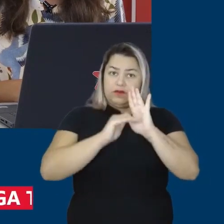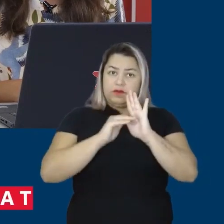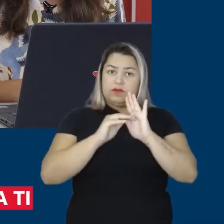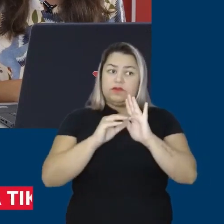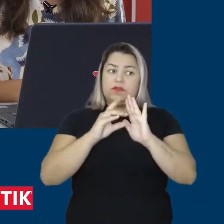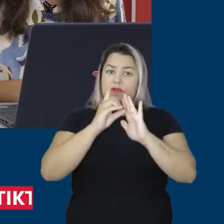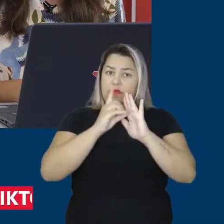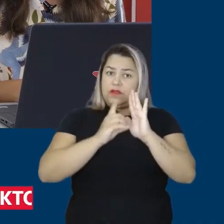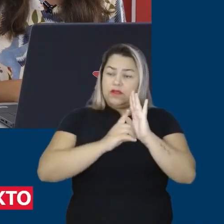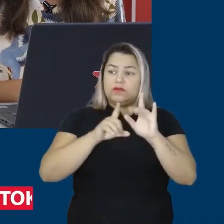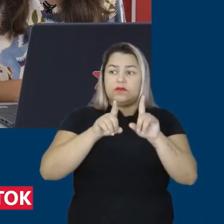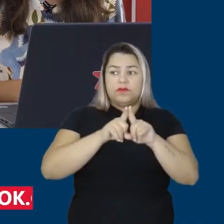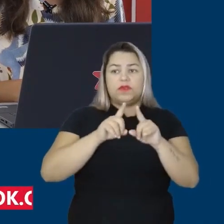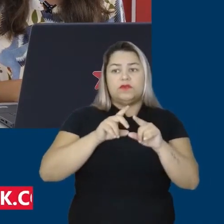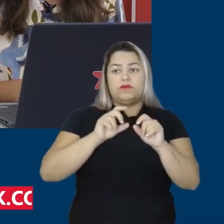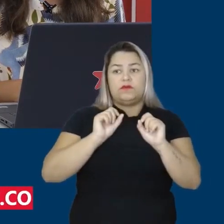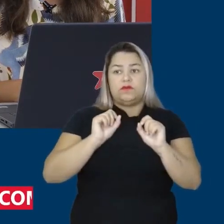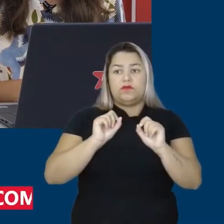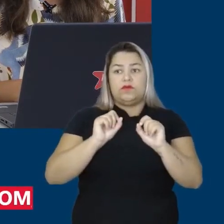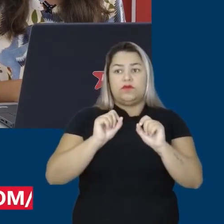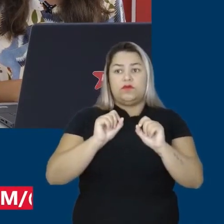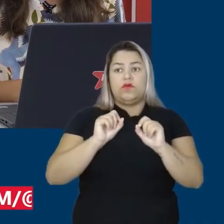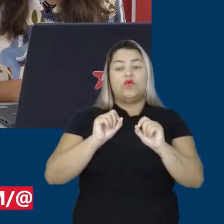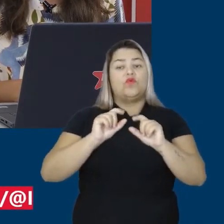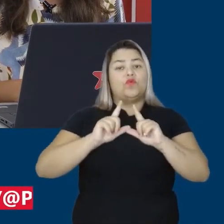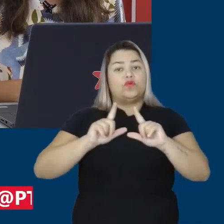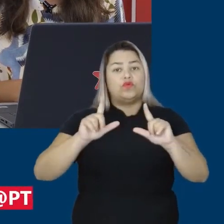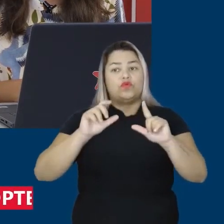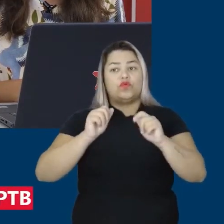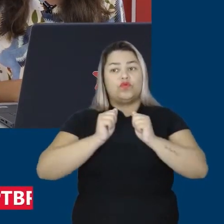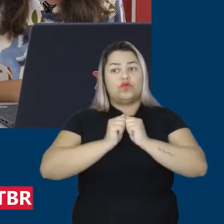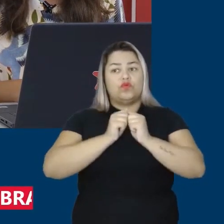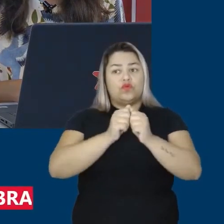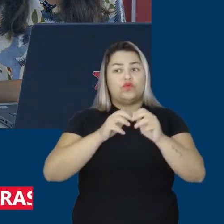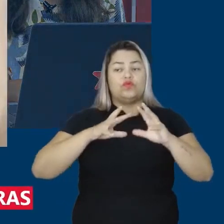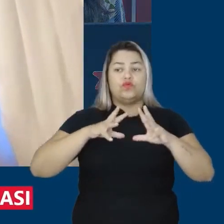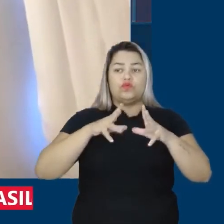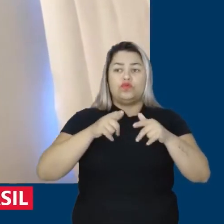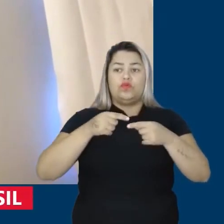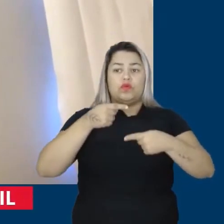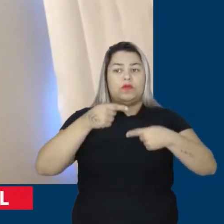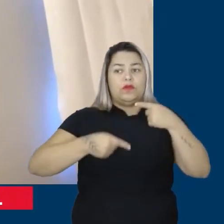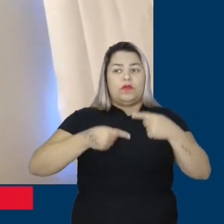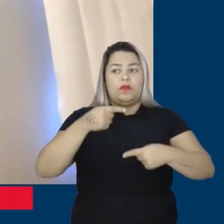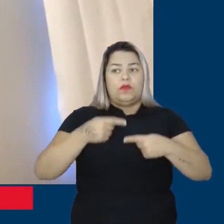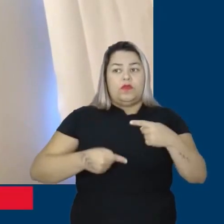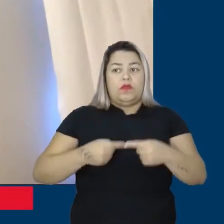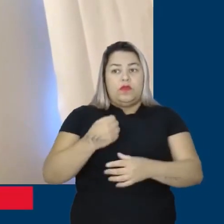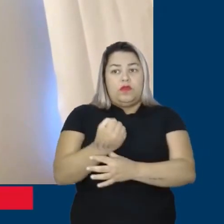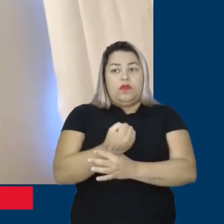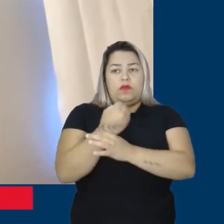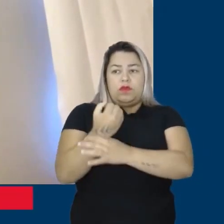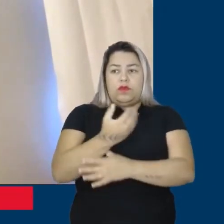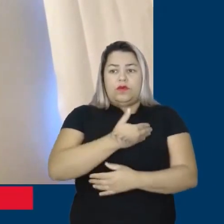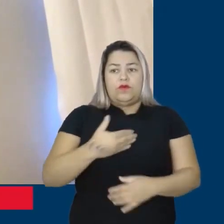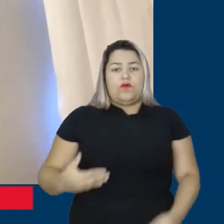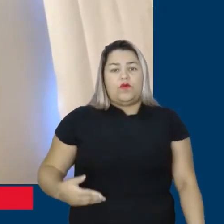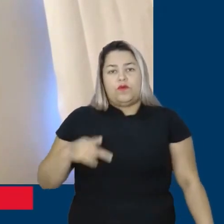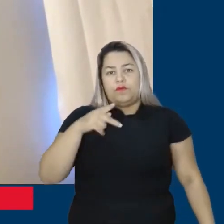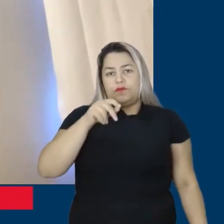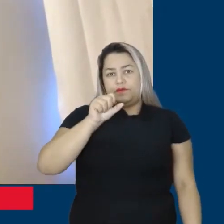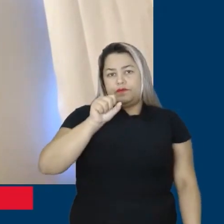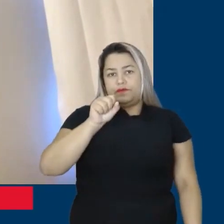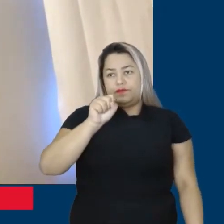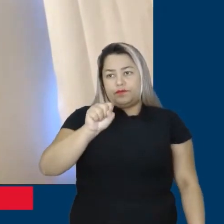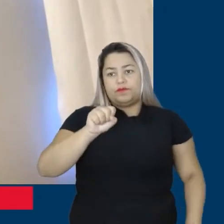decreto, na realidade, ele foi lançado no dia 21 junto de um conjunto de políticas de segurança pública, com o PAS, que é o Programa